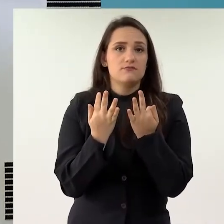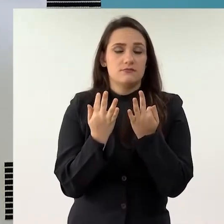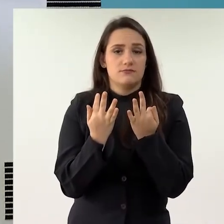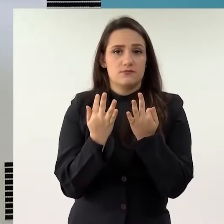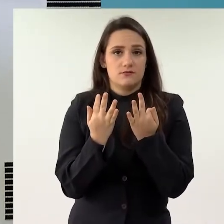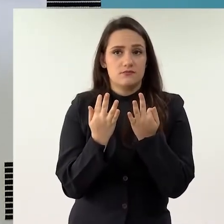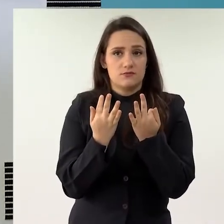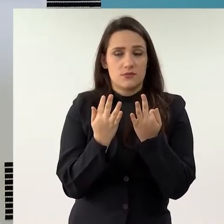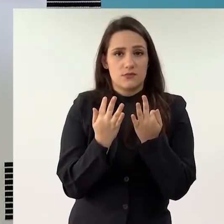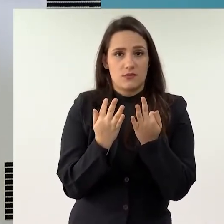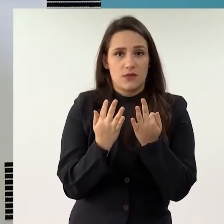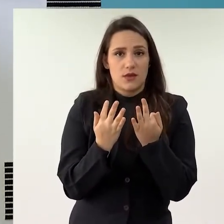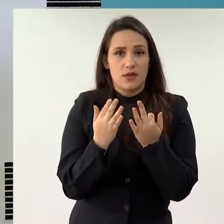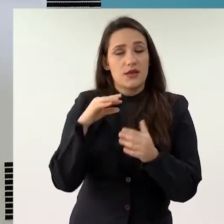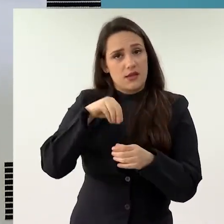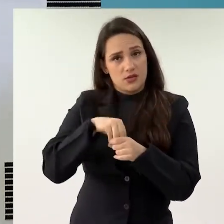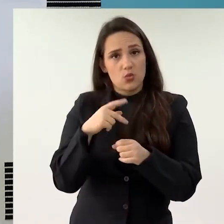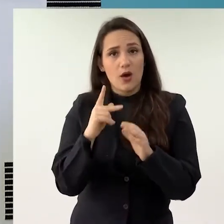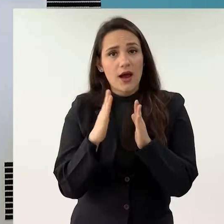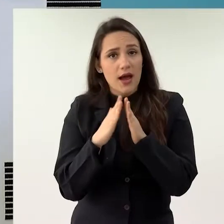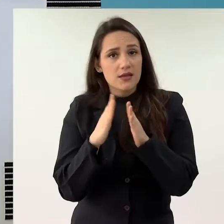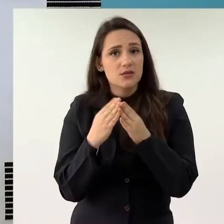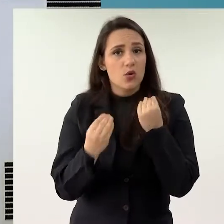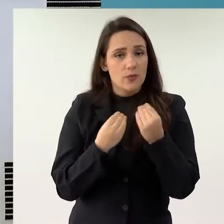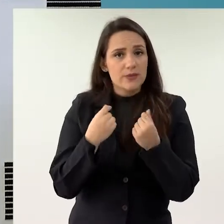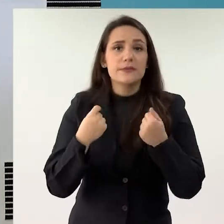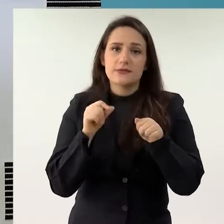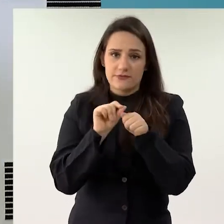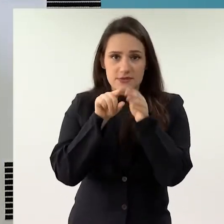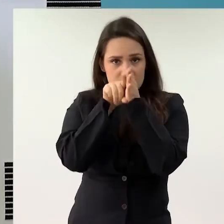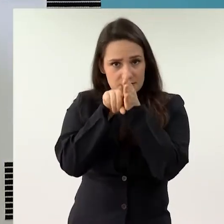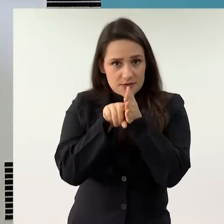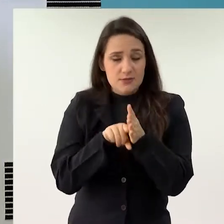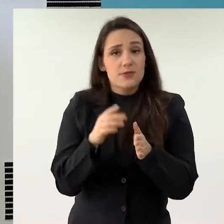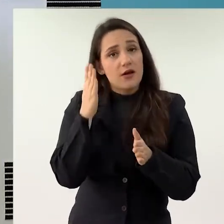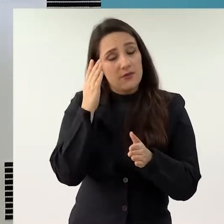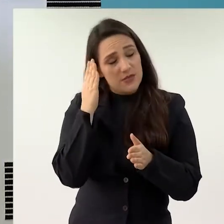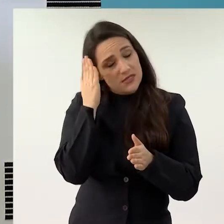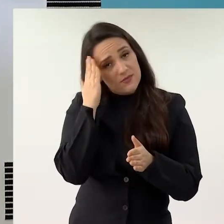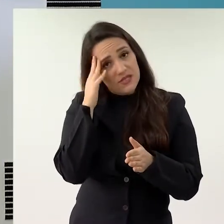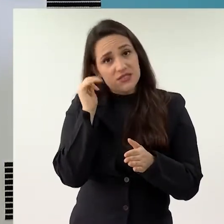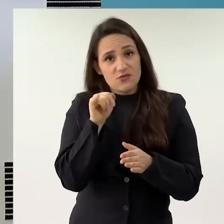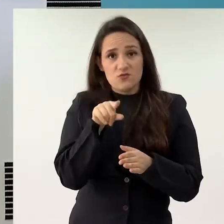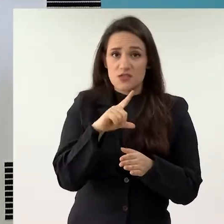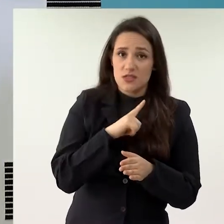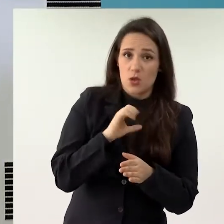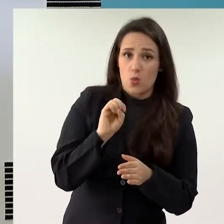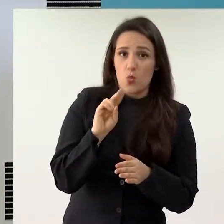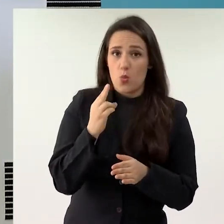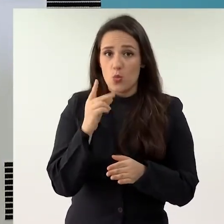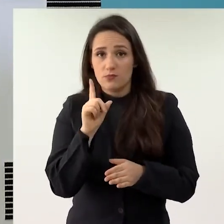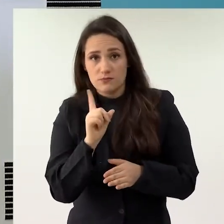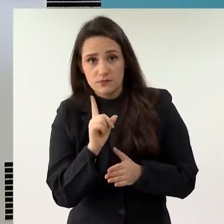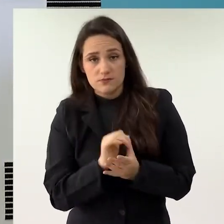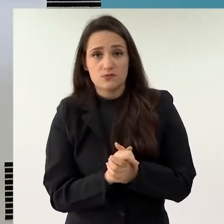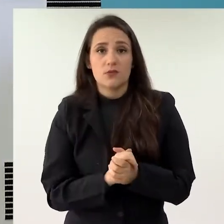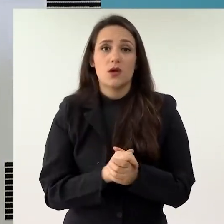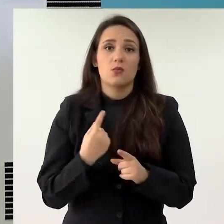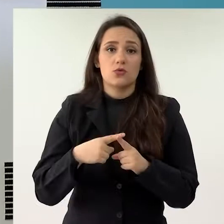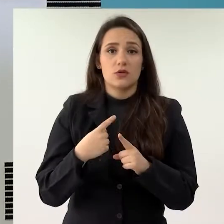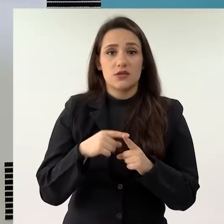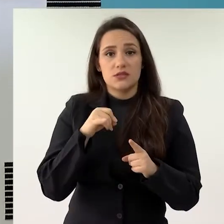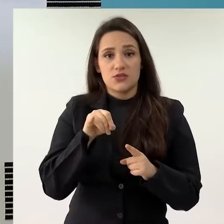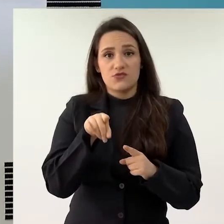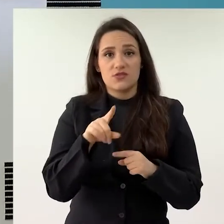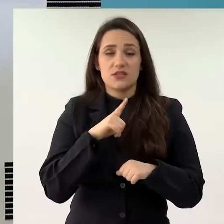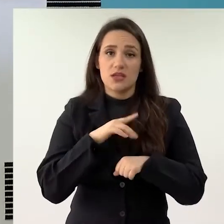pessoas dentro da sua casa e tem que fazer o teste para ver se você está ou não com a doença. Porque se você tiver com a doença, ficar em casa